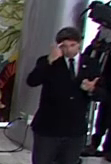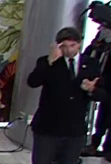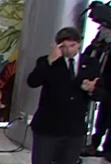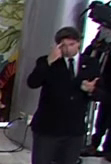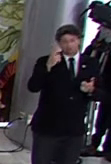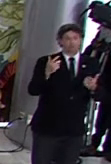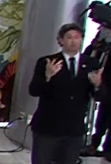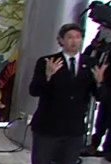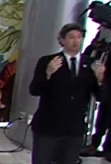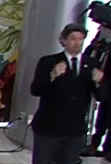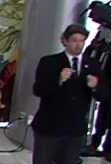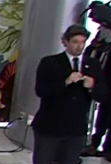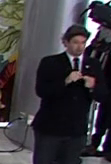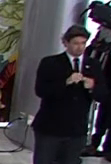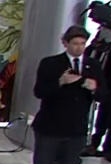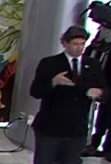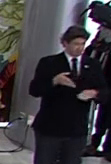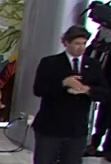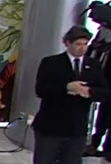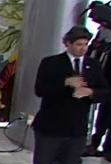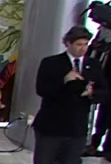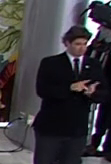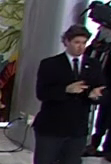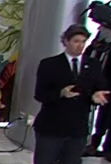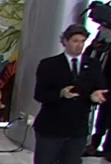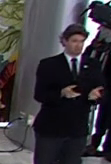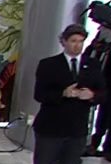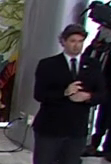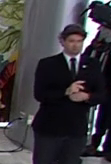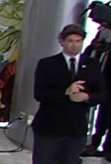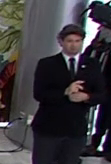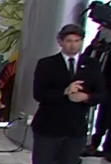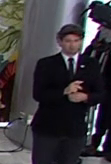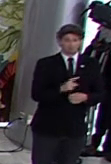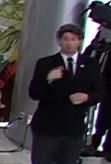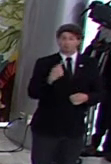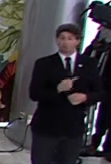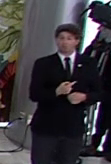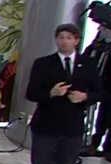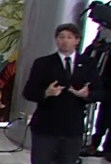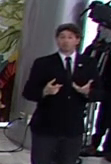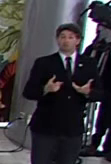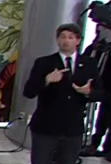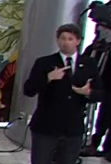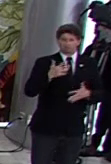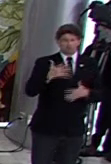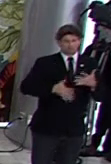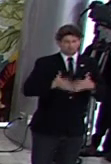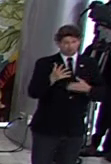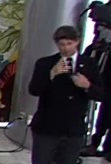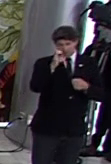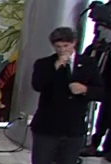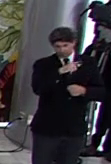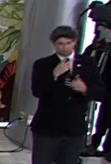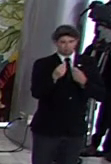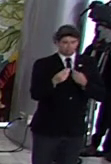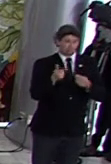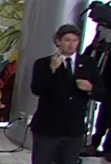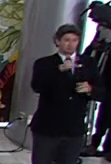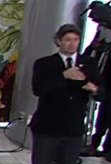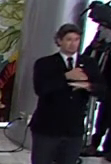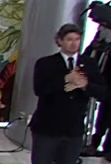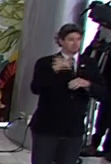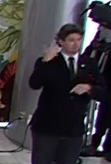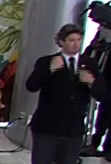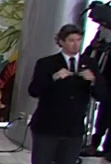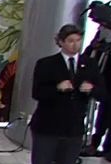se dando o acesso de fato disto. Nós temos entraves muito sérios ainda no acesso dessas